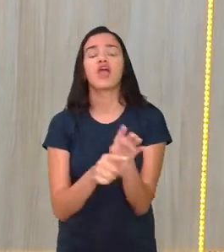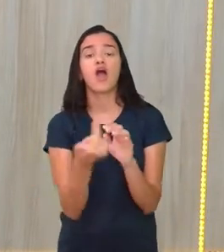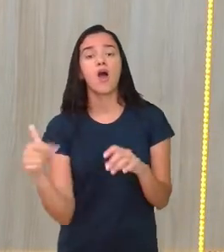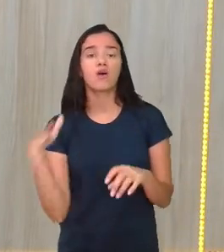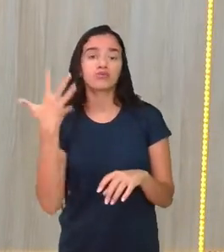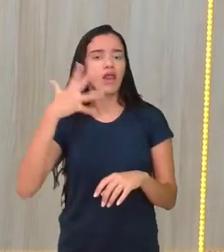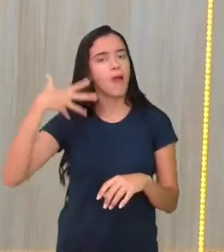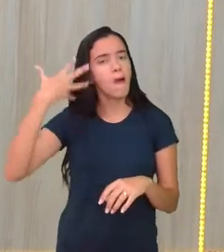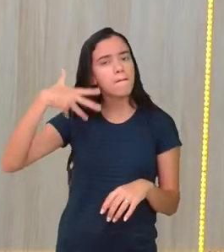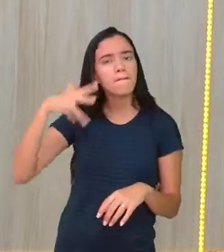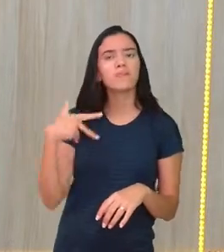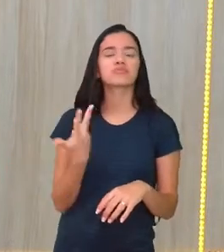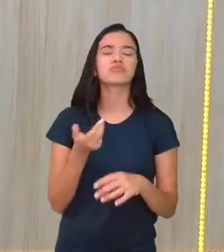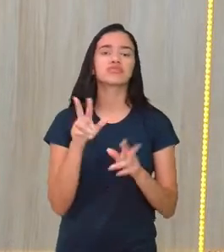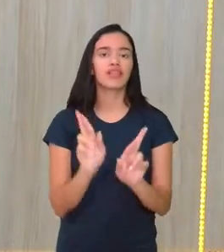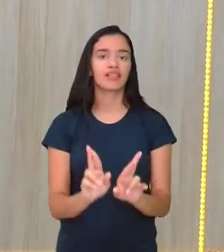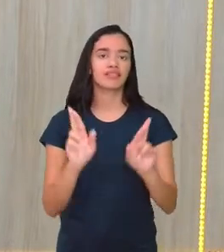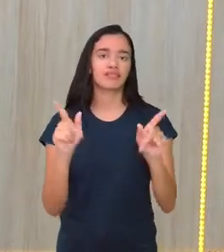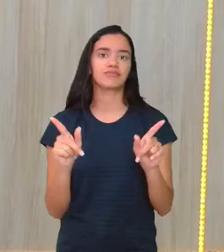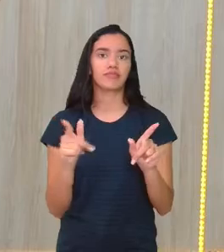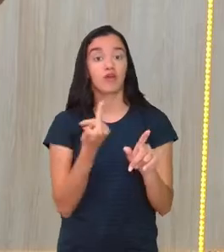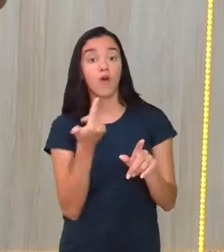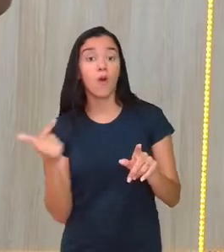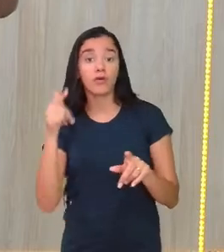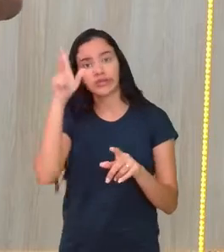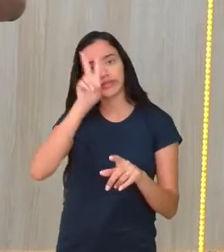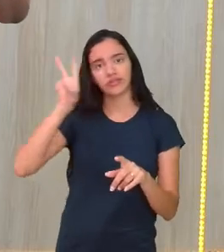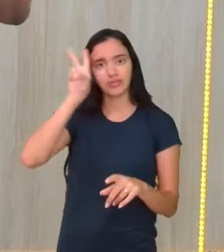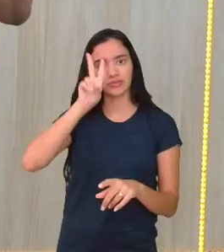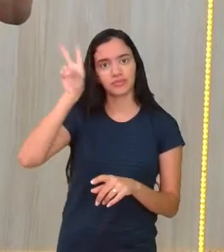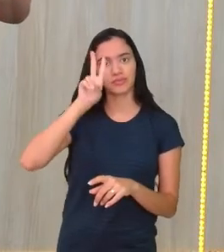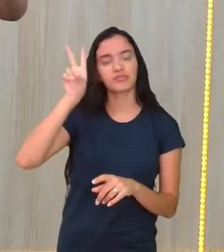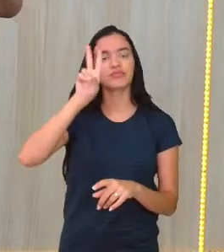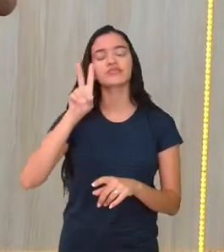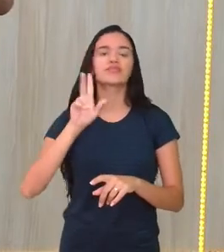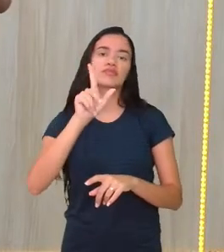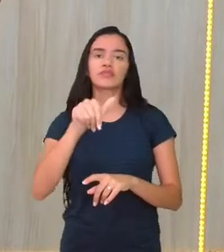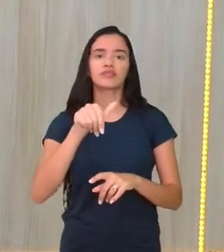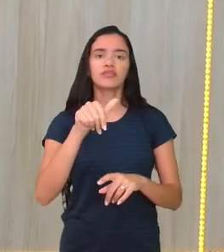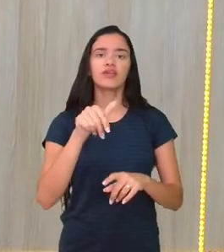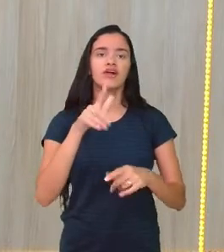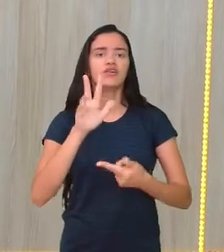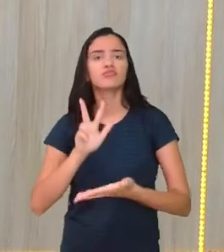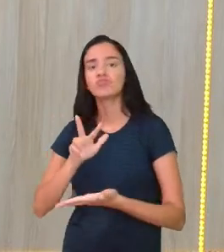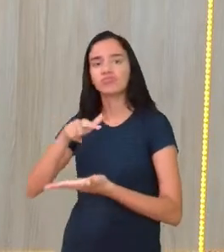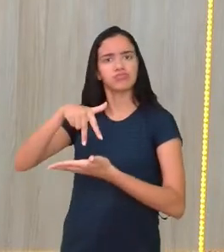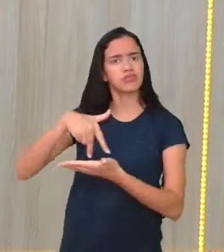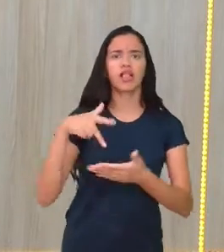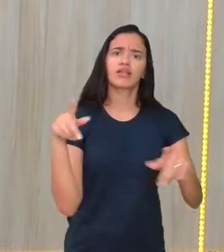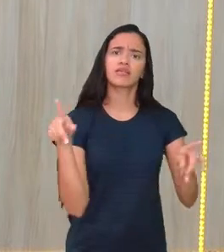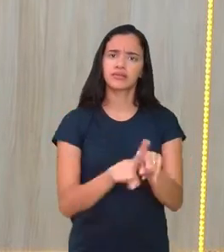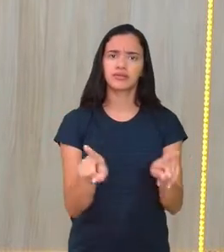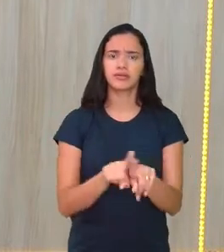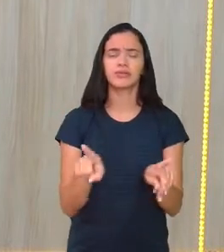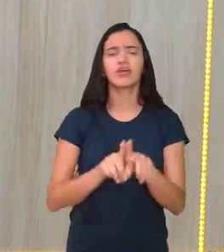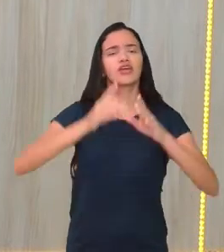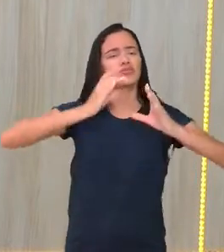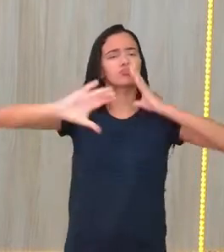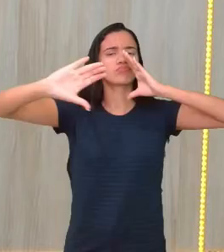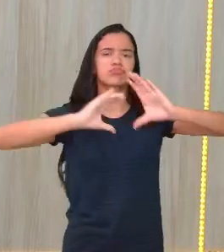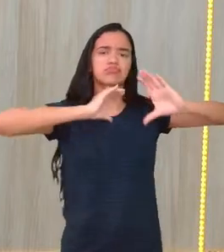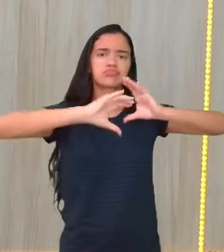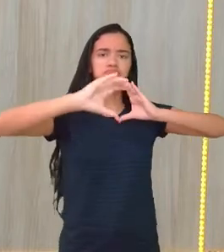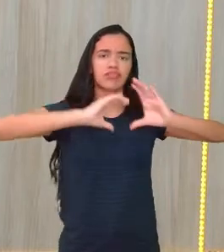música étnica diferente, porque aí é uma outra história, né? Que eles se destacam também. Sim. E eles cantam